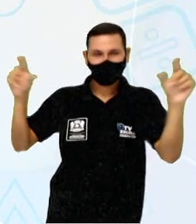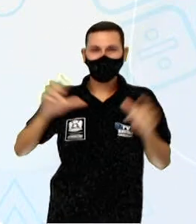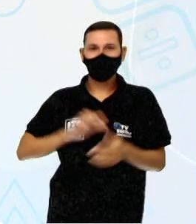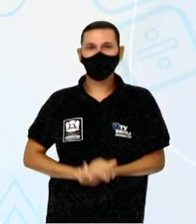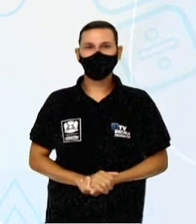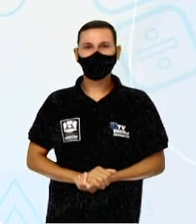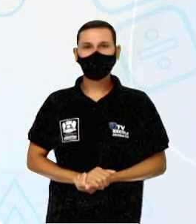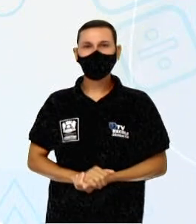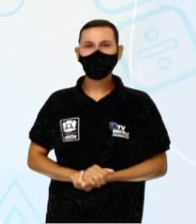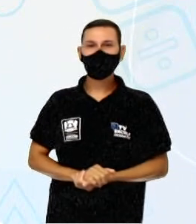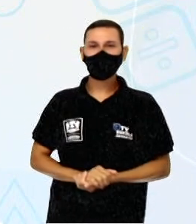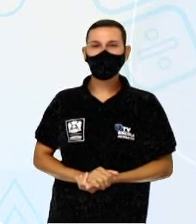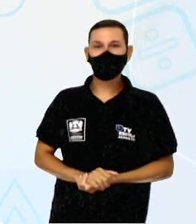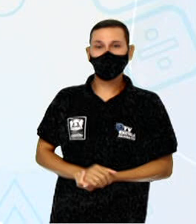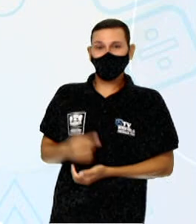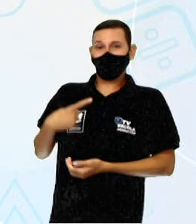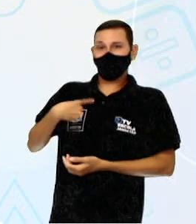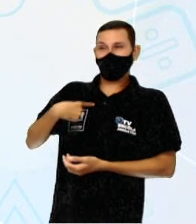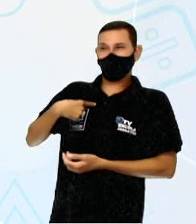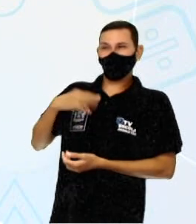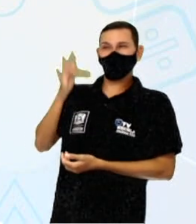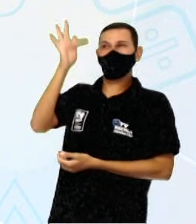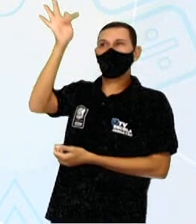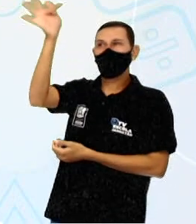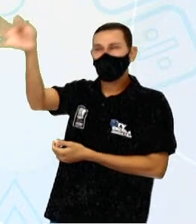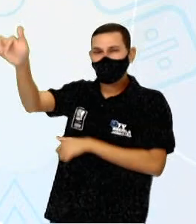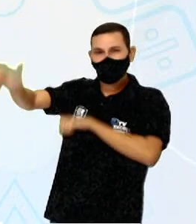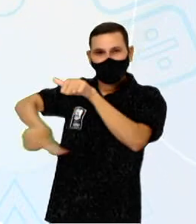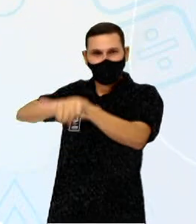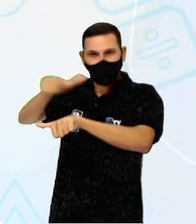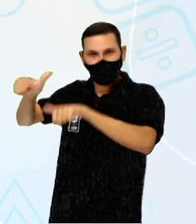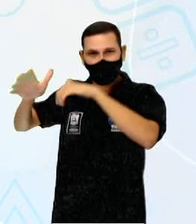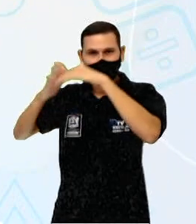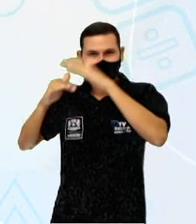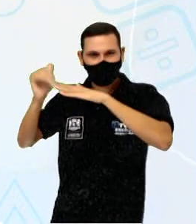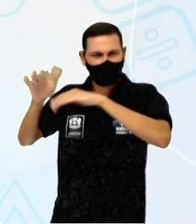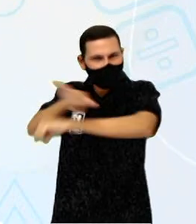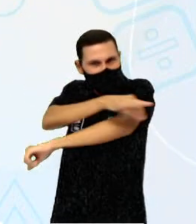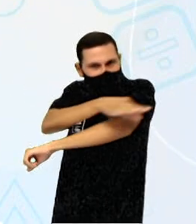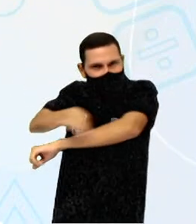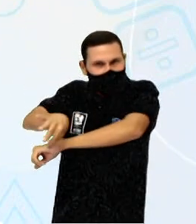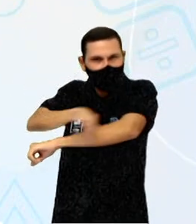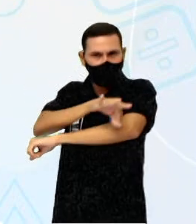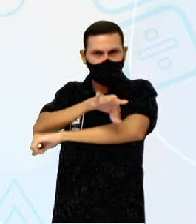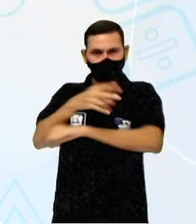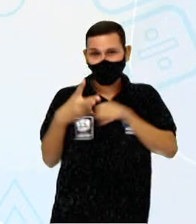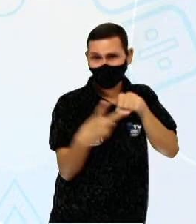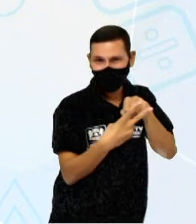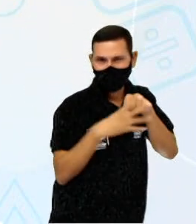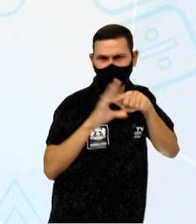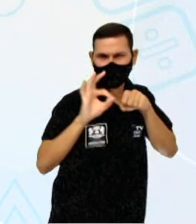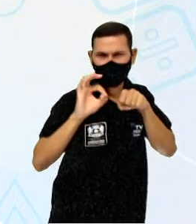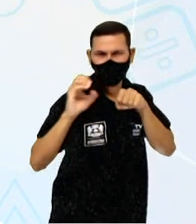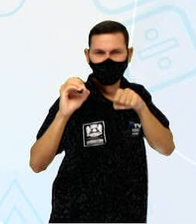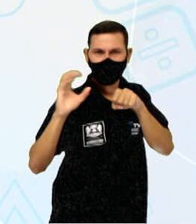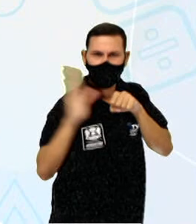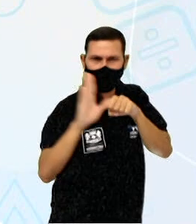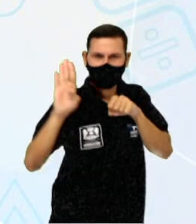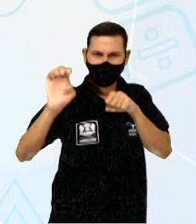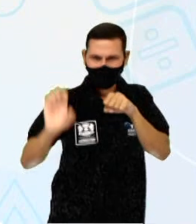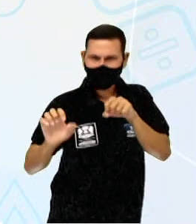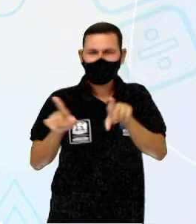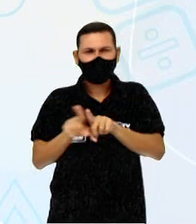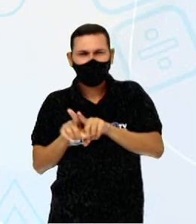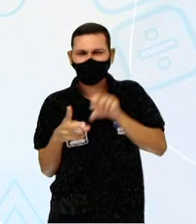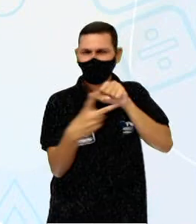be em janeiro né Eu vou ser um engenheiro nesse caso temos o verbo to be o